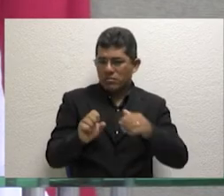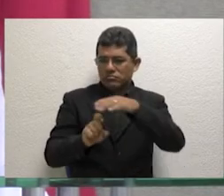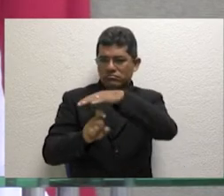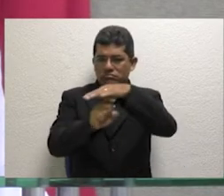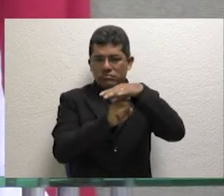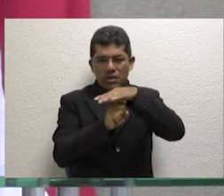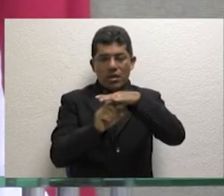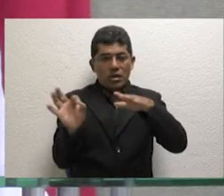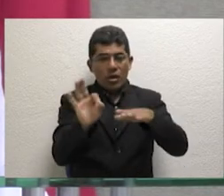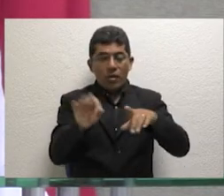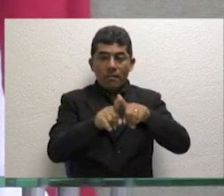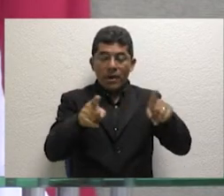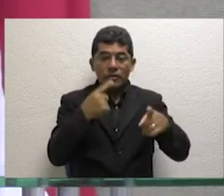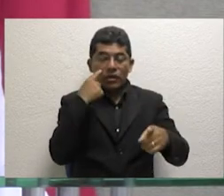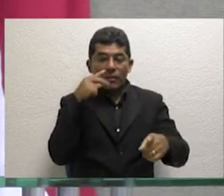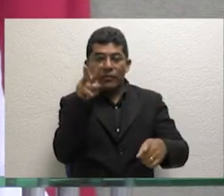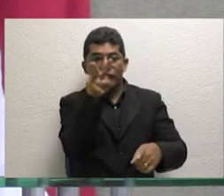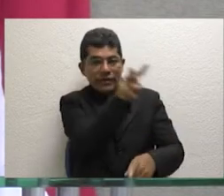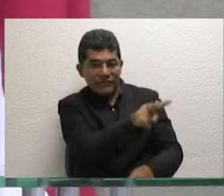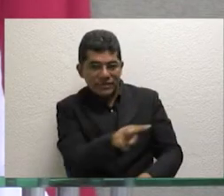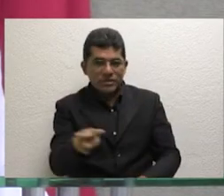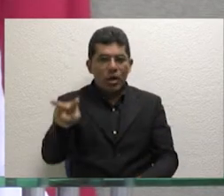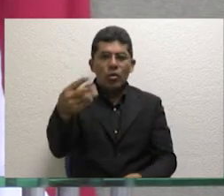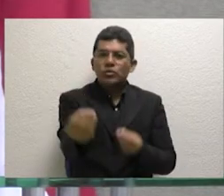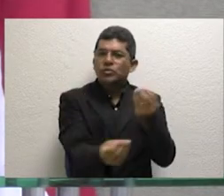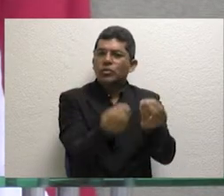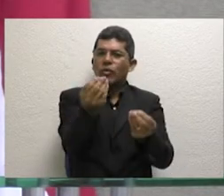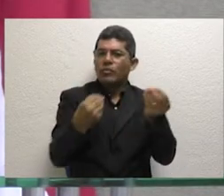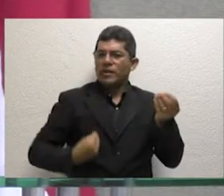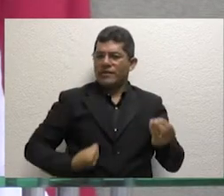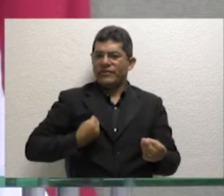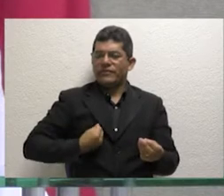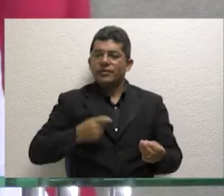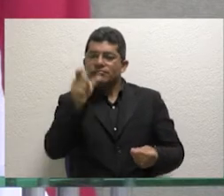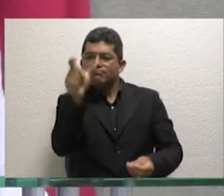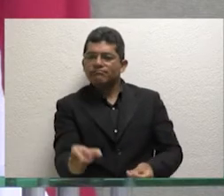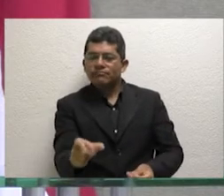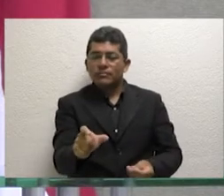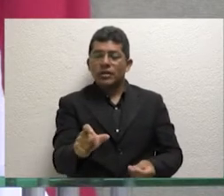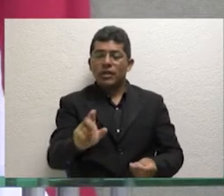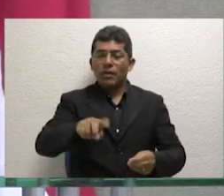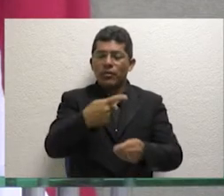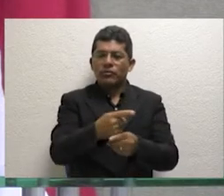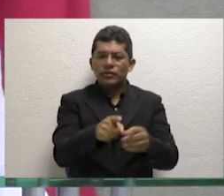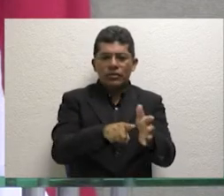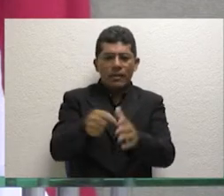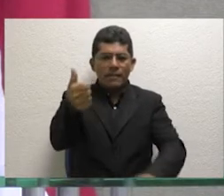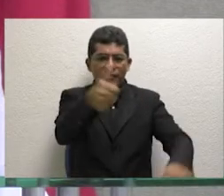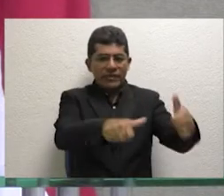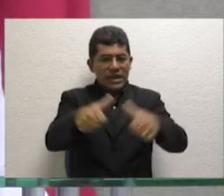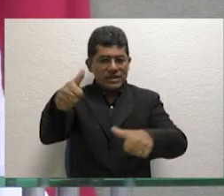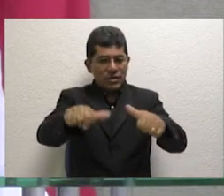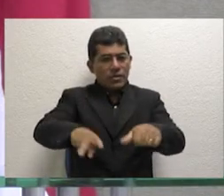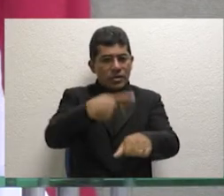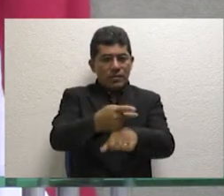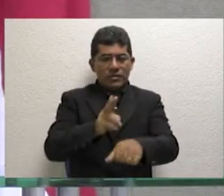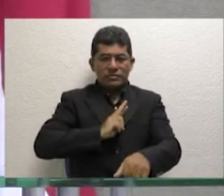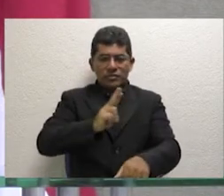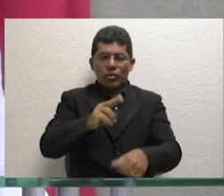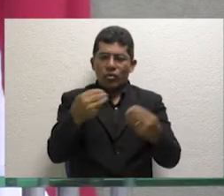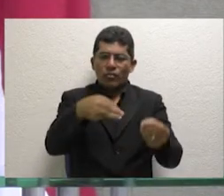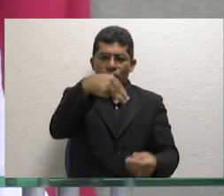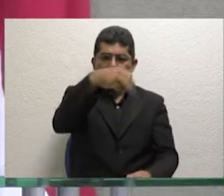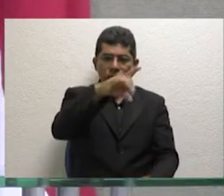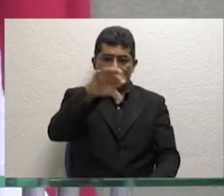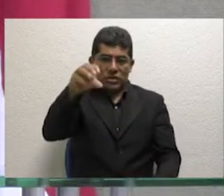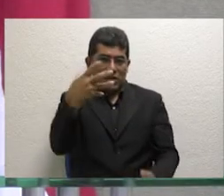que pudesse notear os nossos posicionamentos por todos os ataques que o nosso modelo